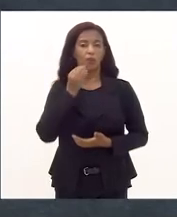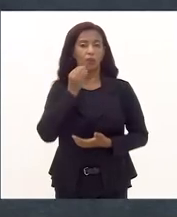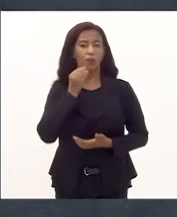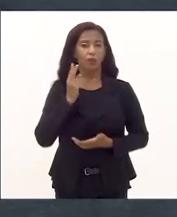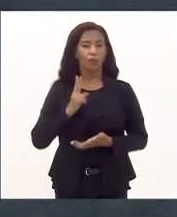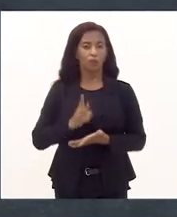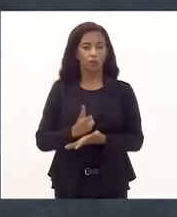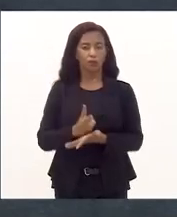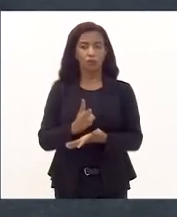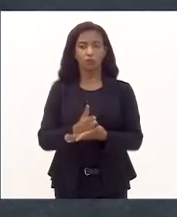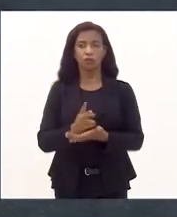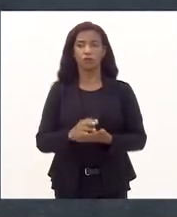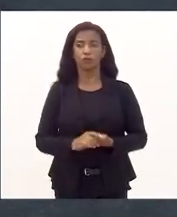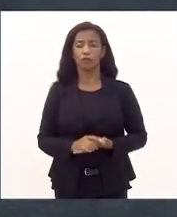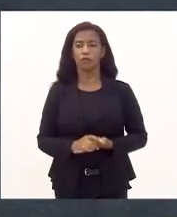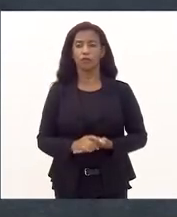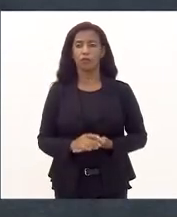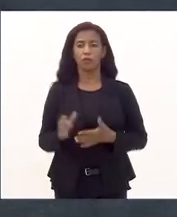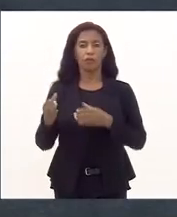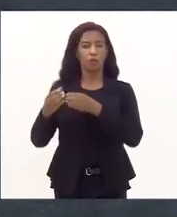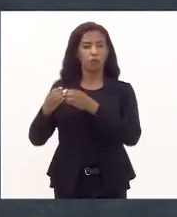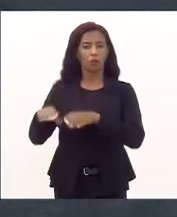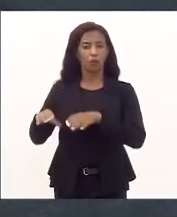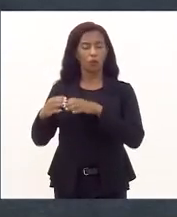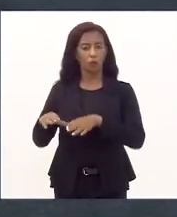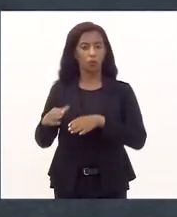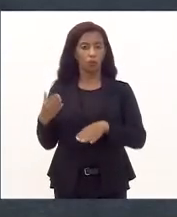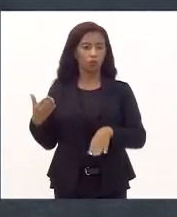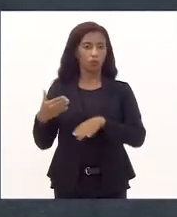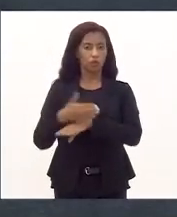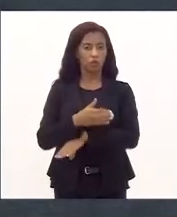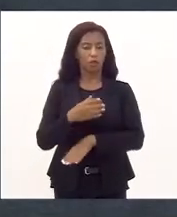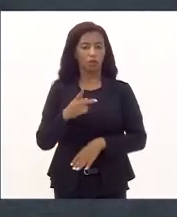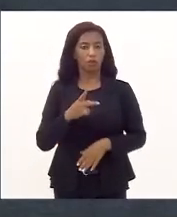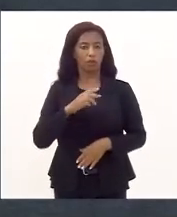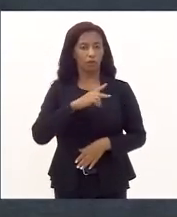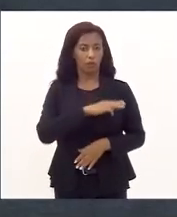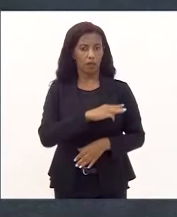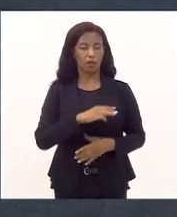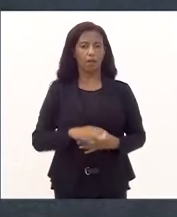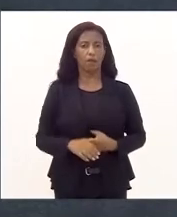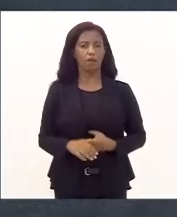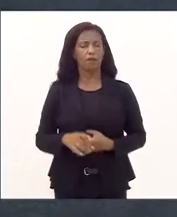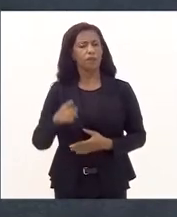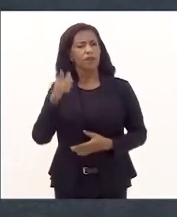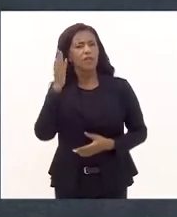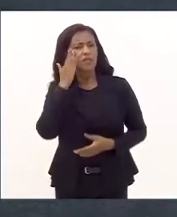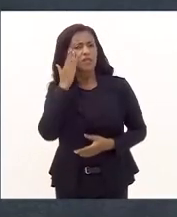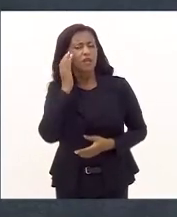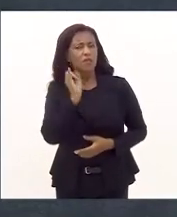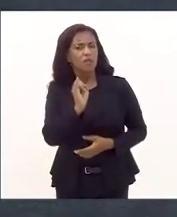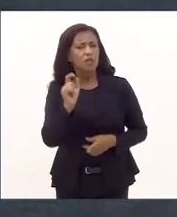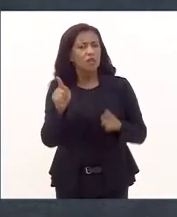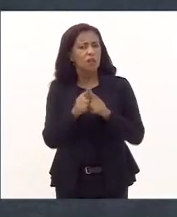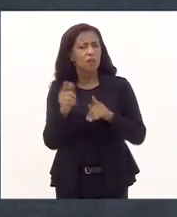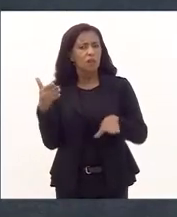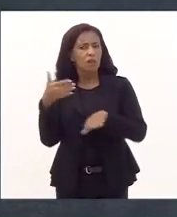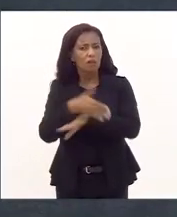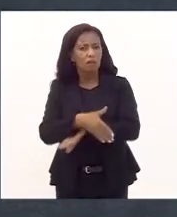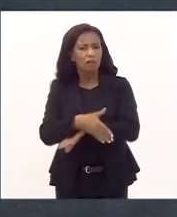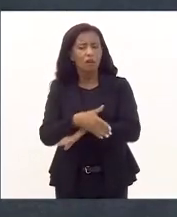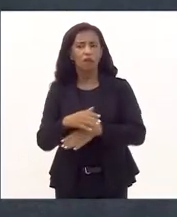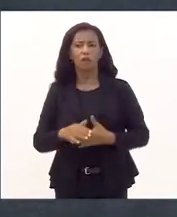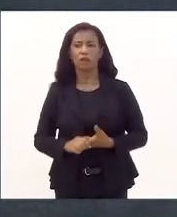continuar fazer o concurso de ingresso da PM. O senhor sabe se isso também entraria